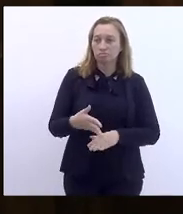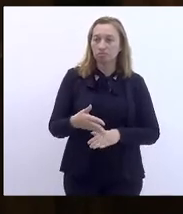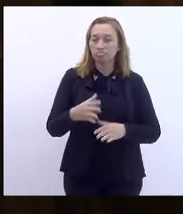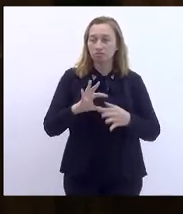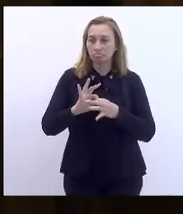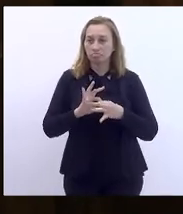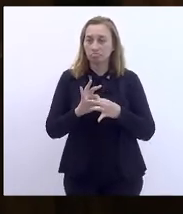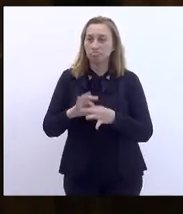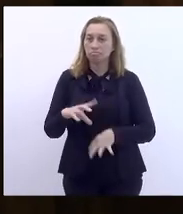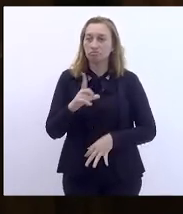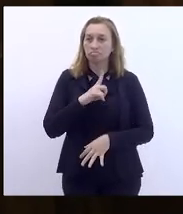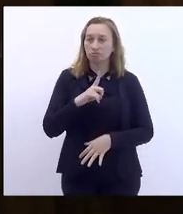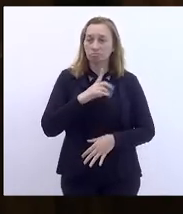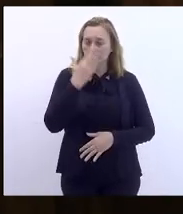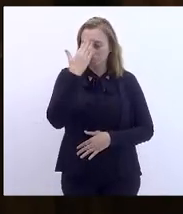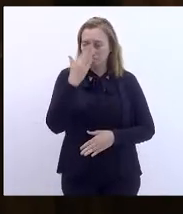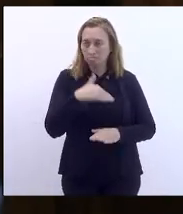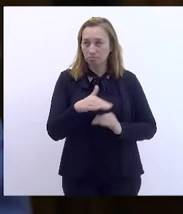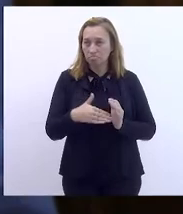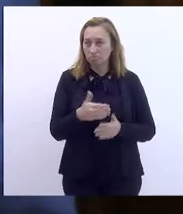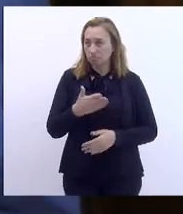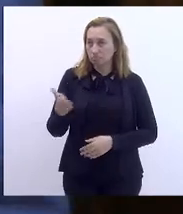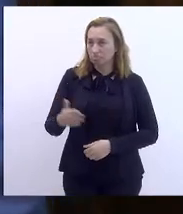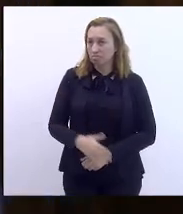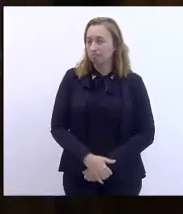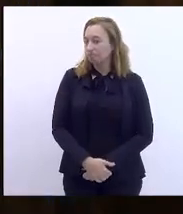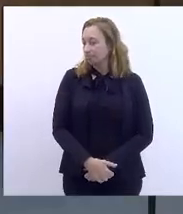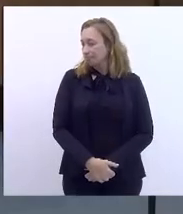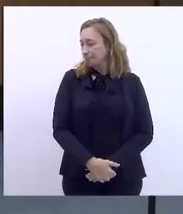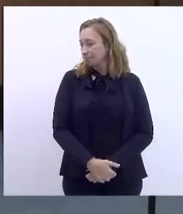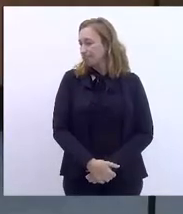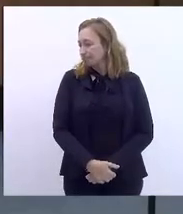que estar unido Obrigado a todos